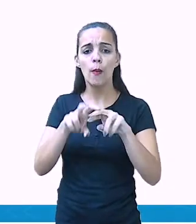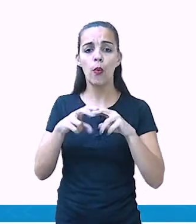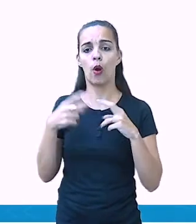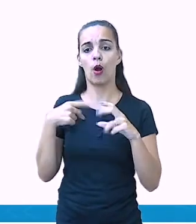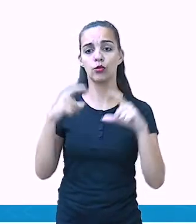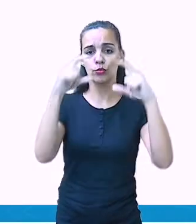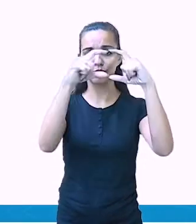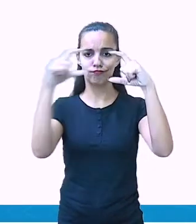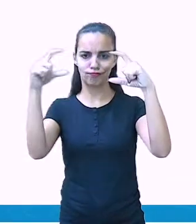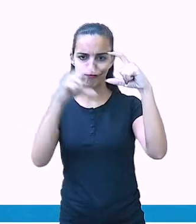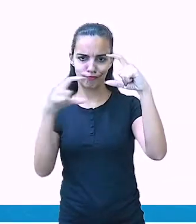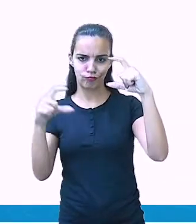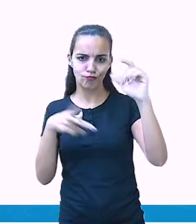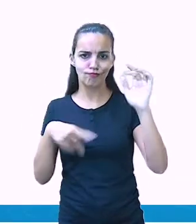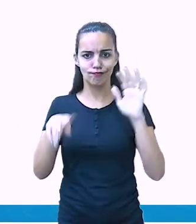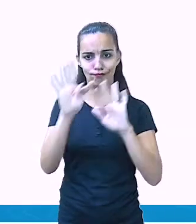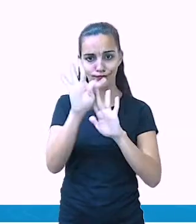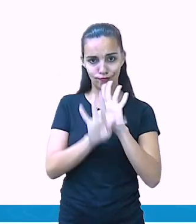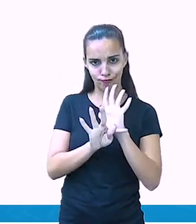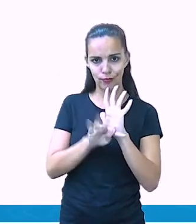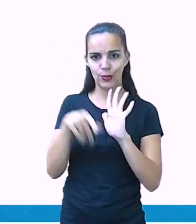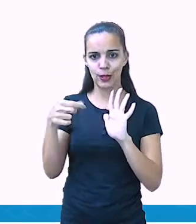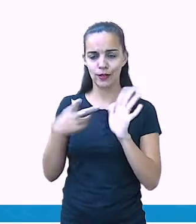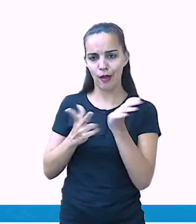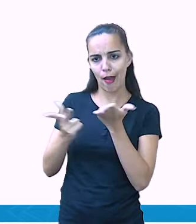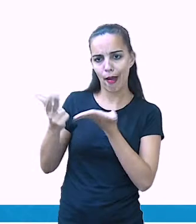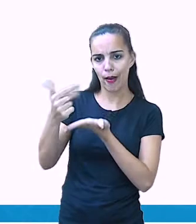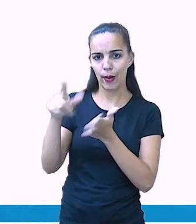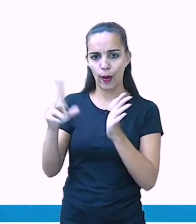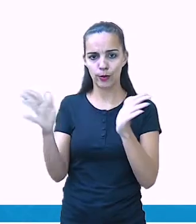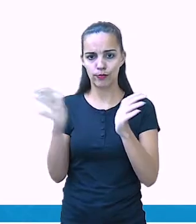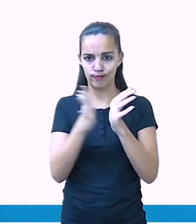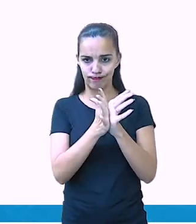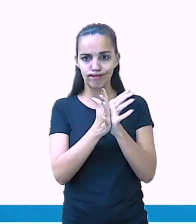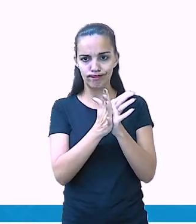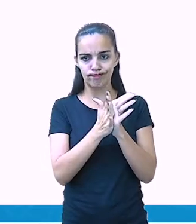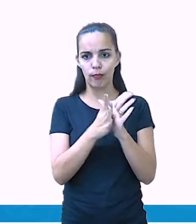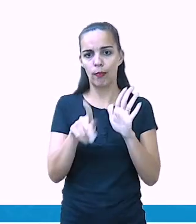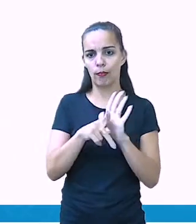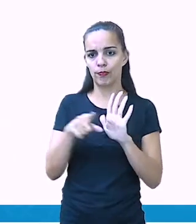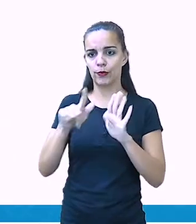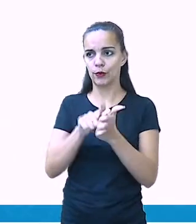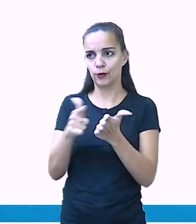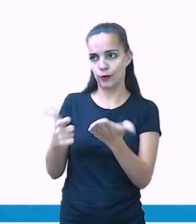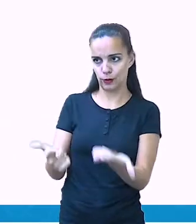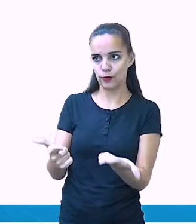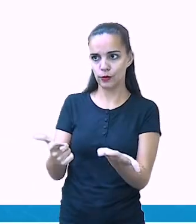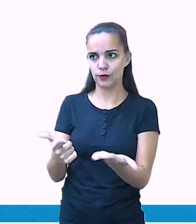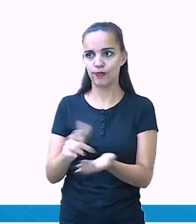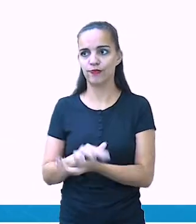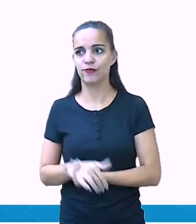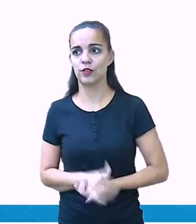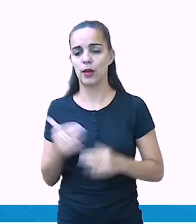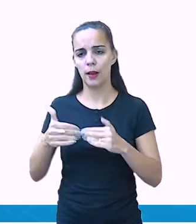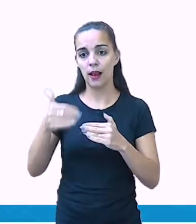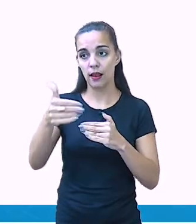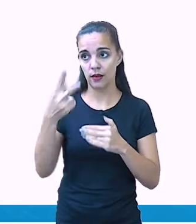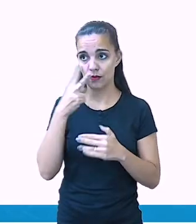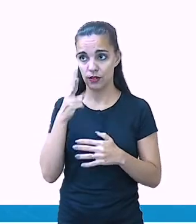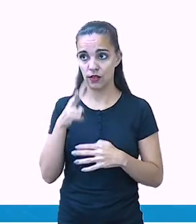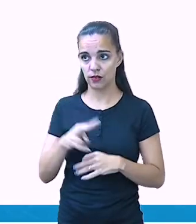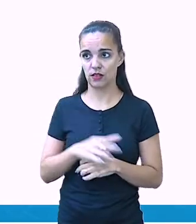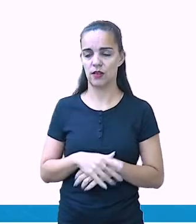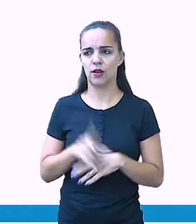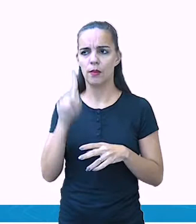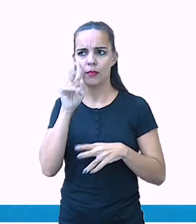parece um recorte de jornal. Então, é aquele texto pequenininho. Eu vou mostrar a imagem agora um pouquinho para frente, vocês vão